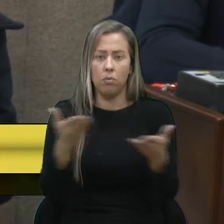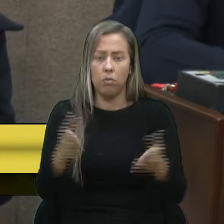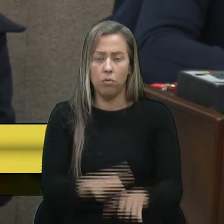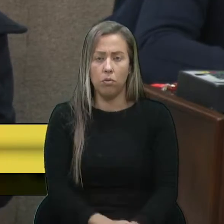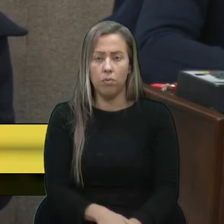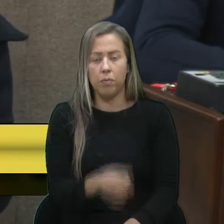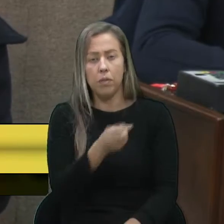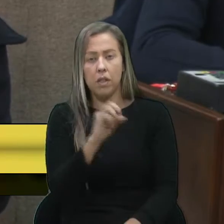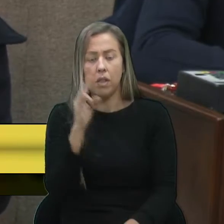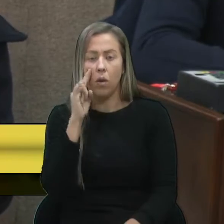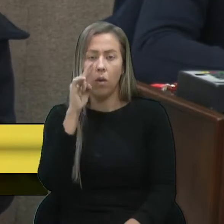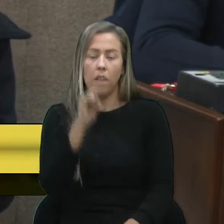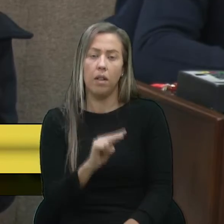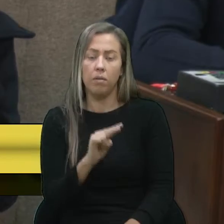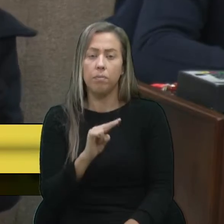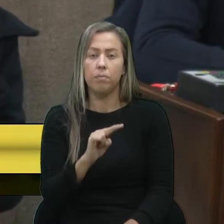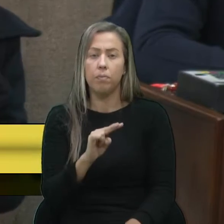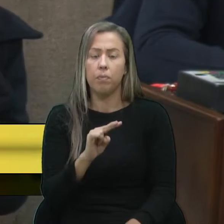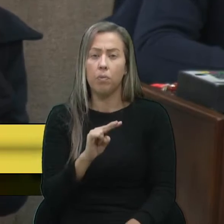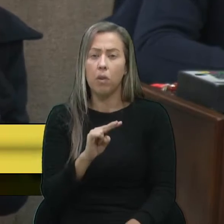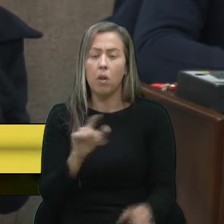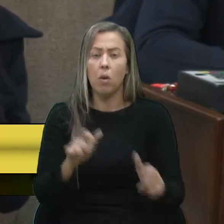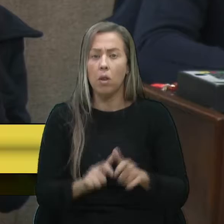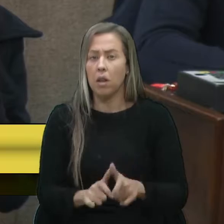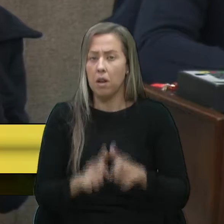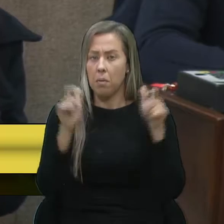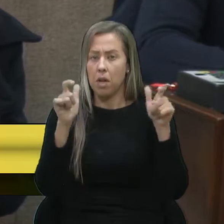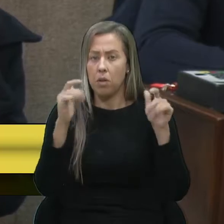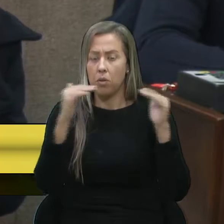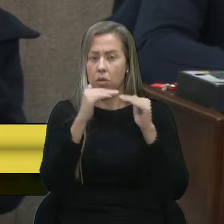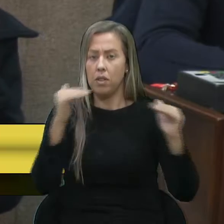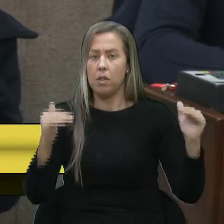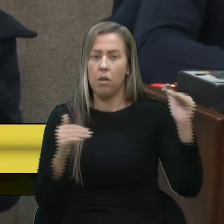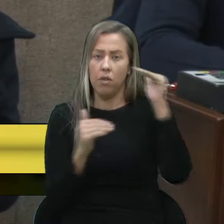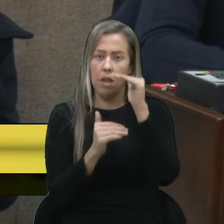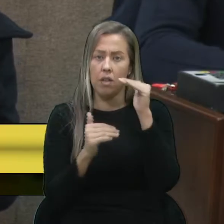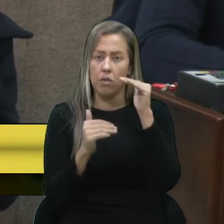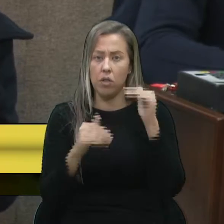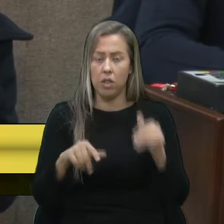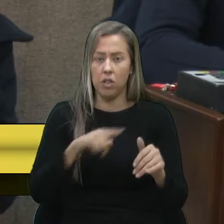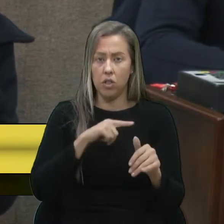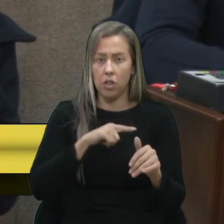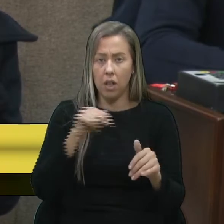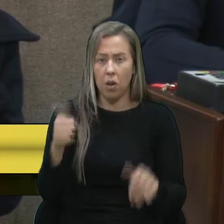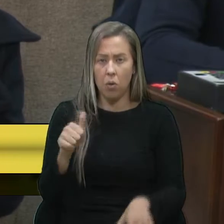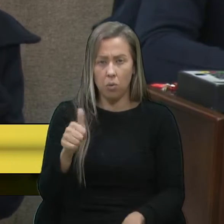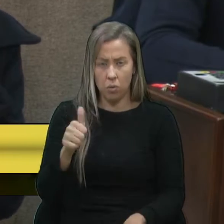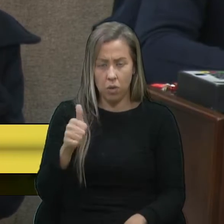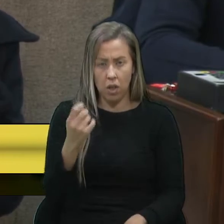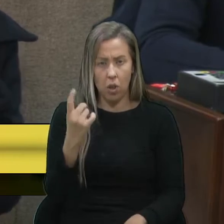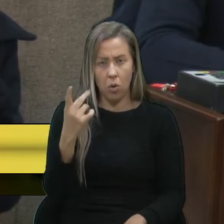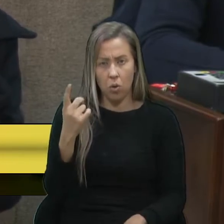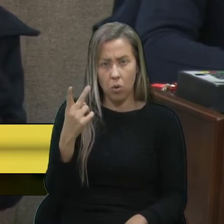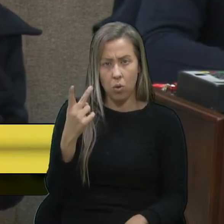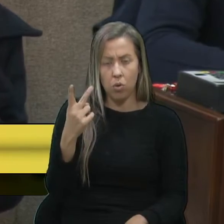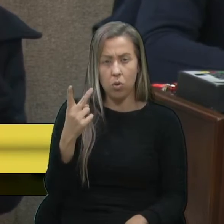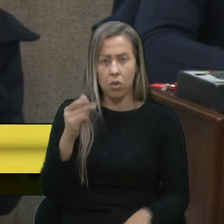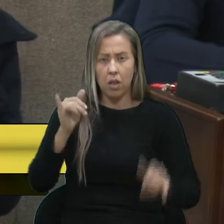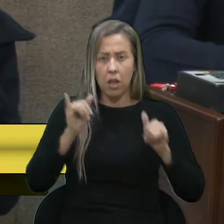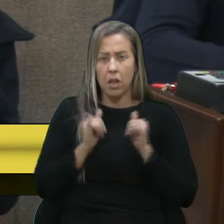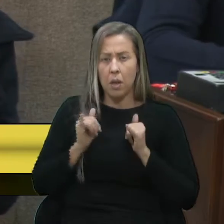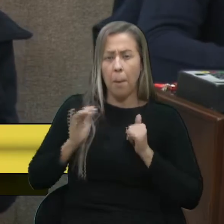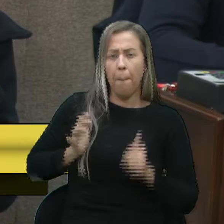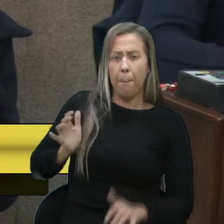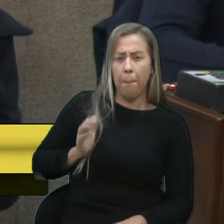Se nós olharmos a tamanha desigualdade de termos 11, 12 bilionários no